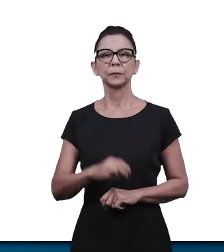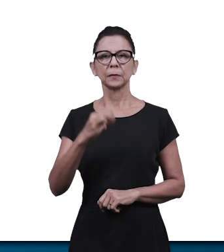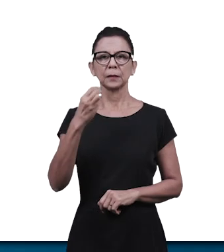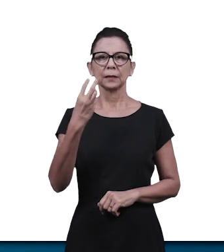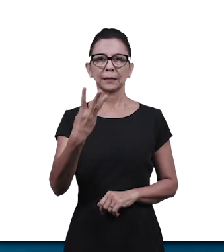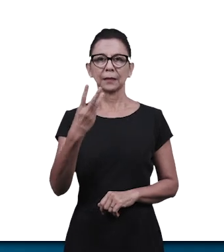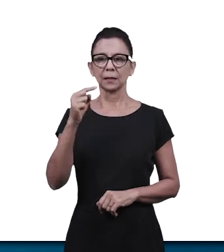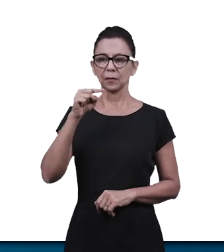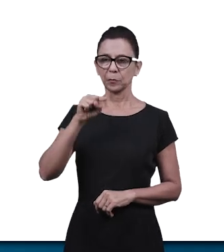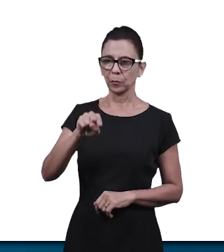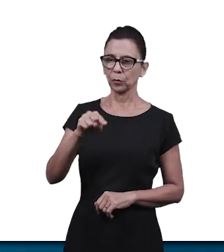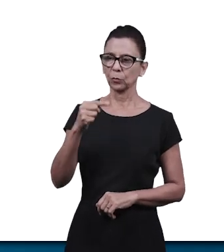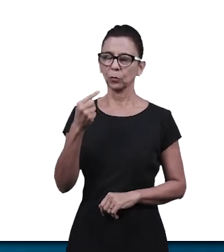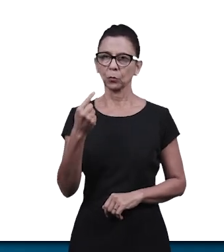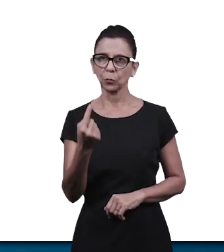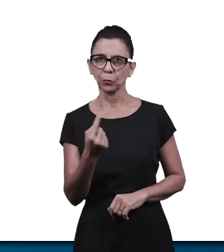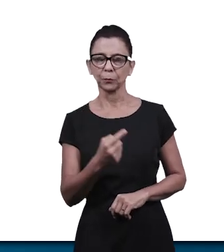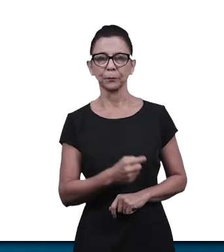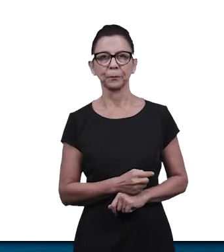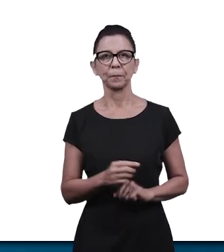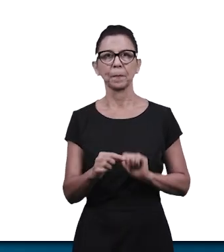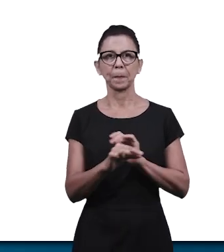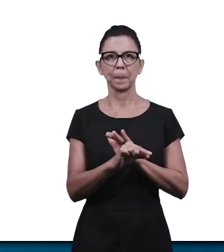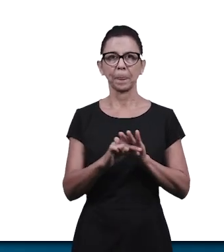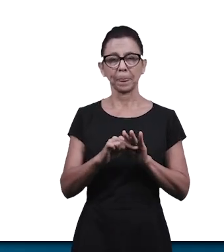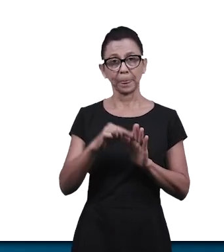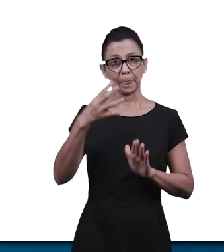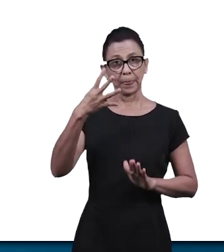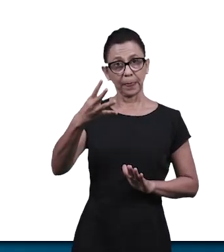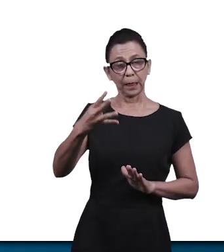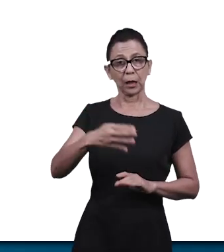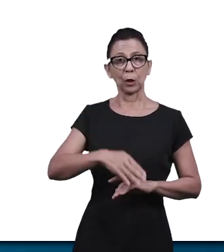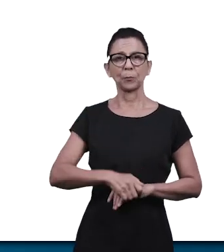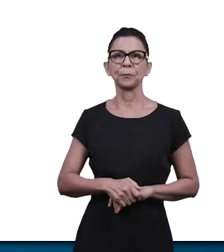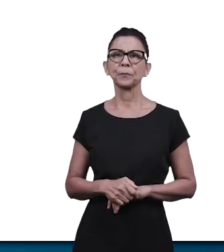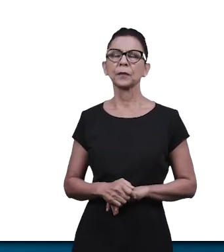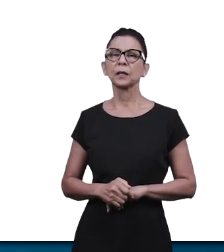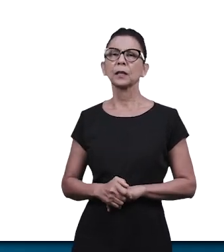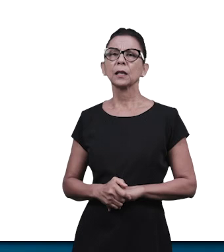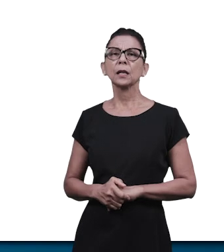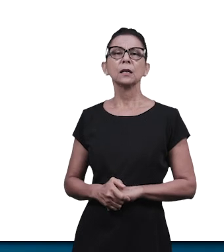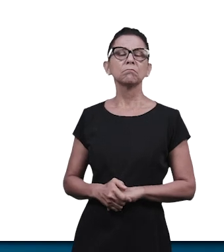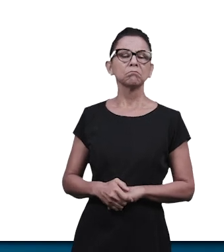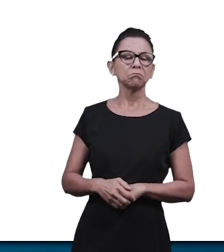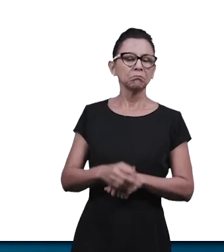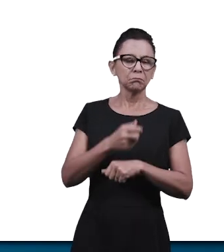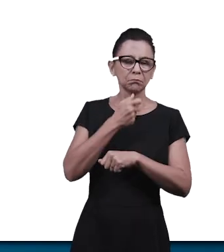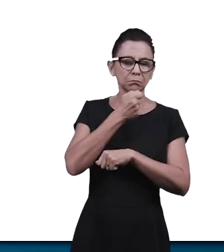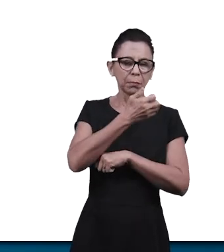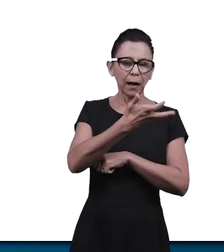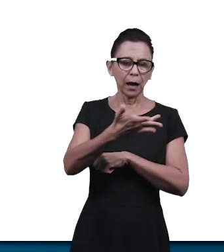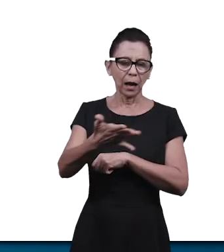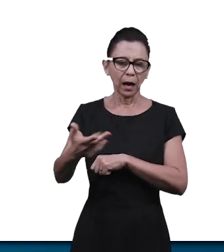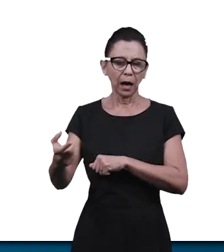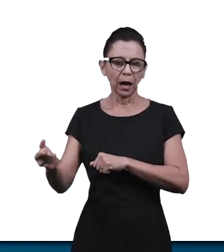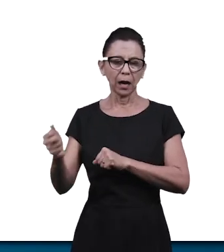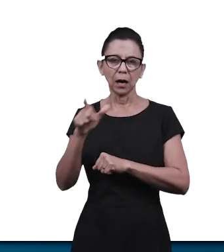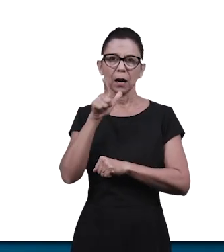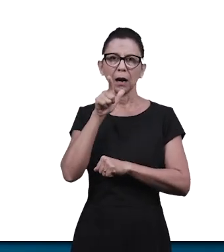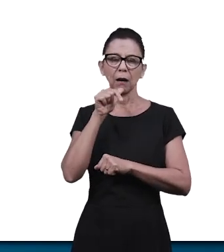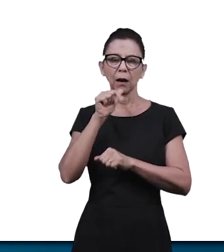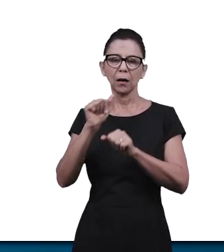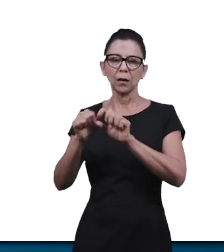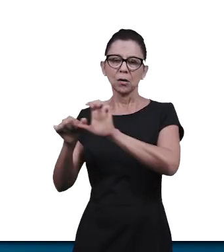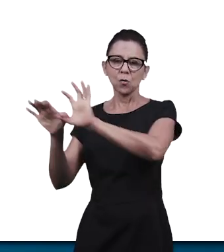O versículo 4 termina dizendo assim: e vieram as aves e comeram